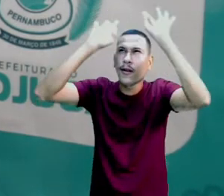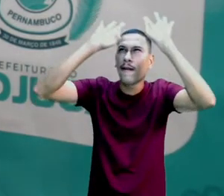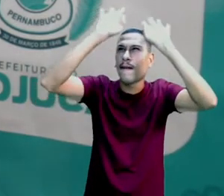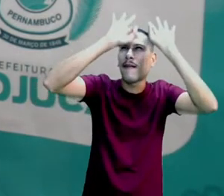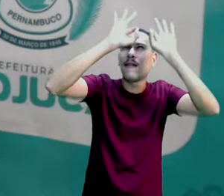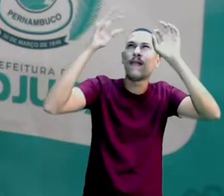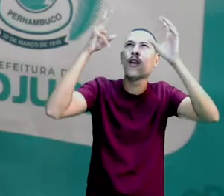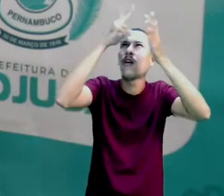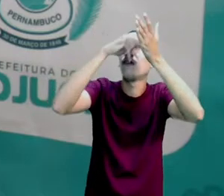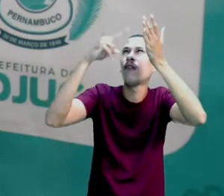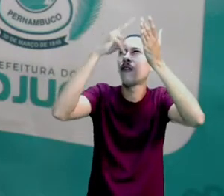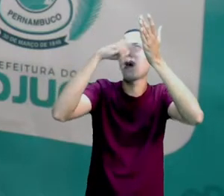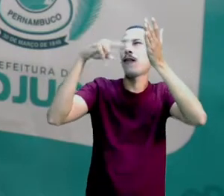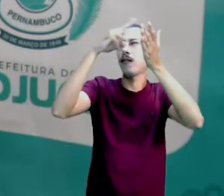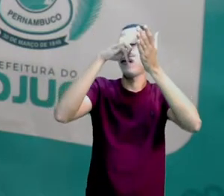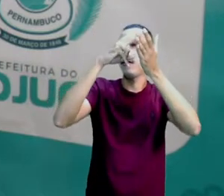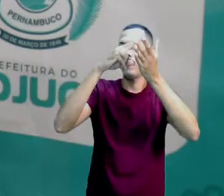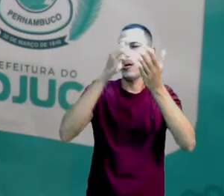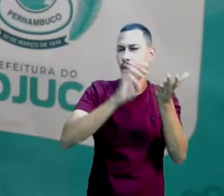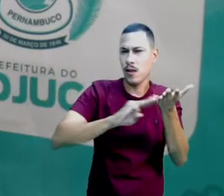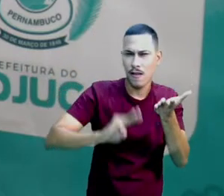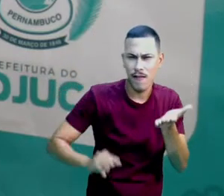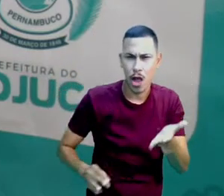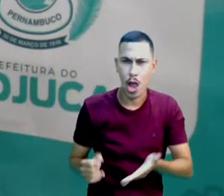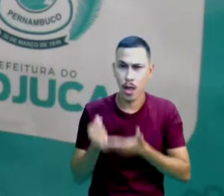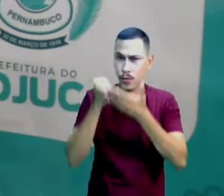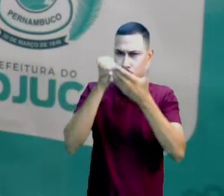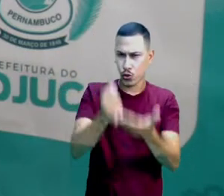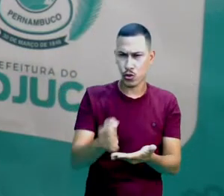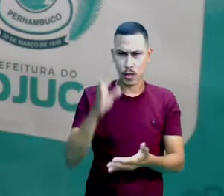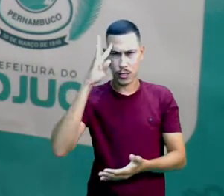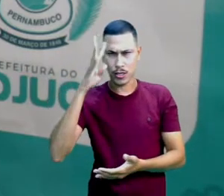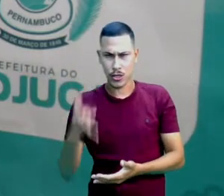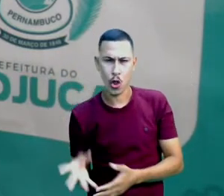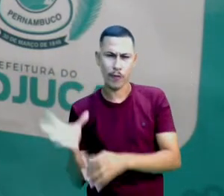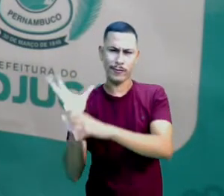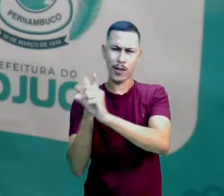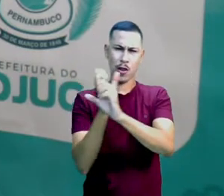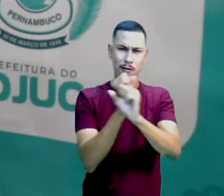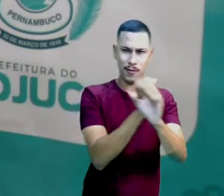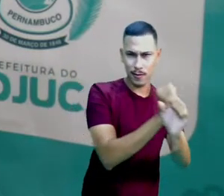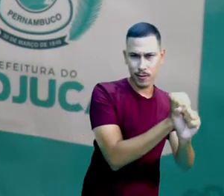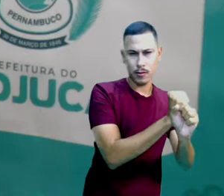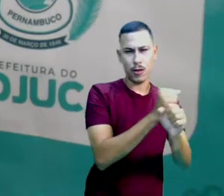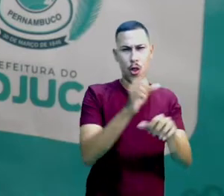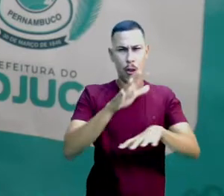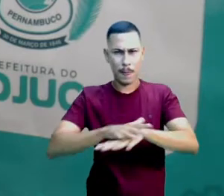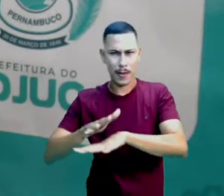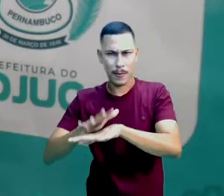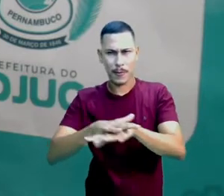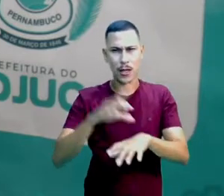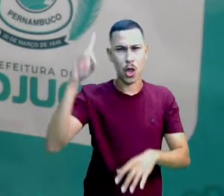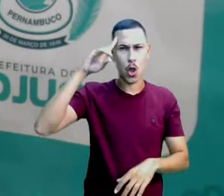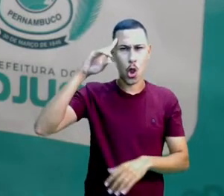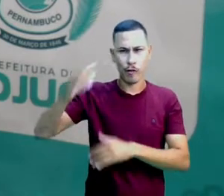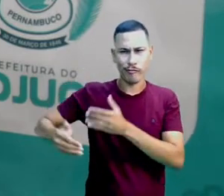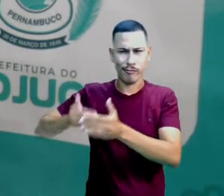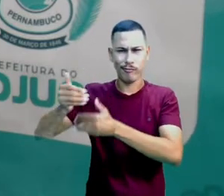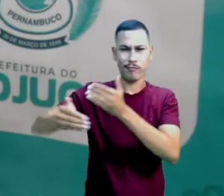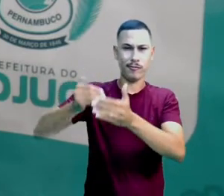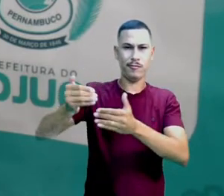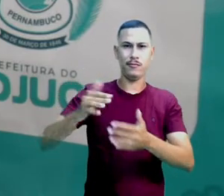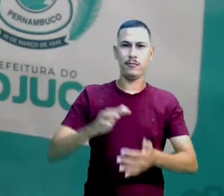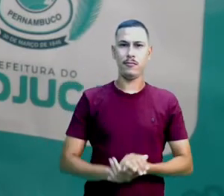lhe auxiliar, que vai lhe ajudar a resolver as operações matemáticas de uma melhor